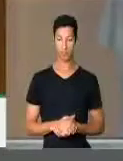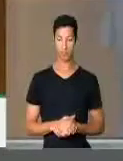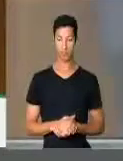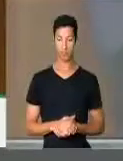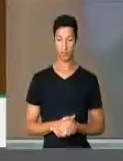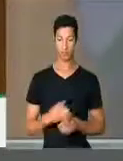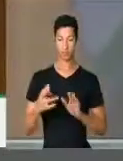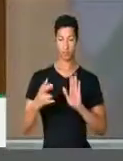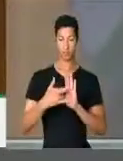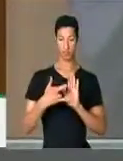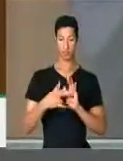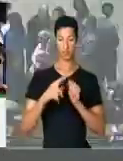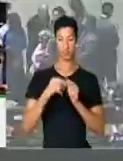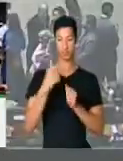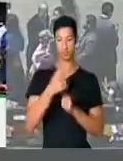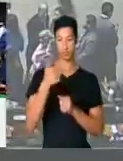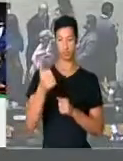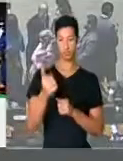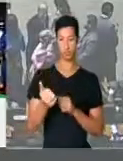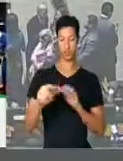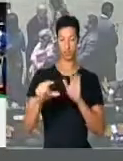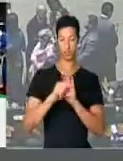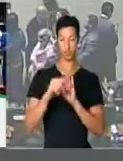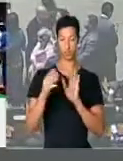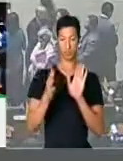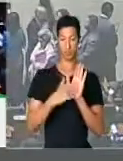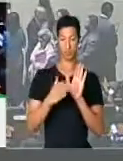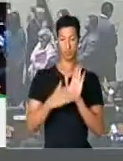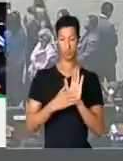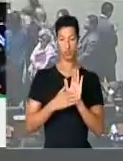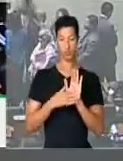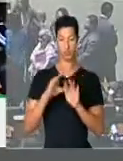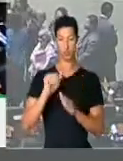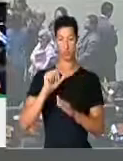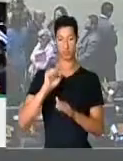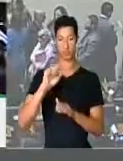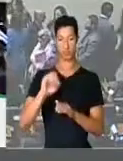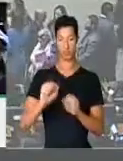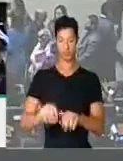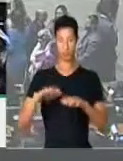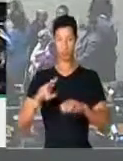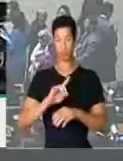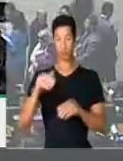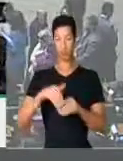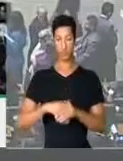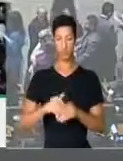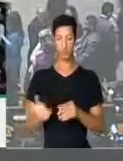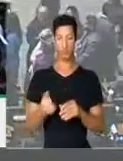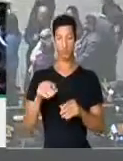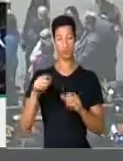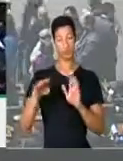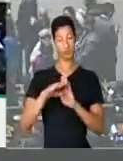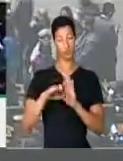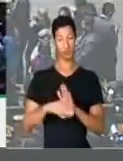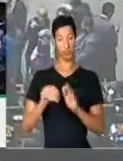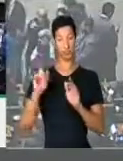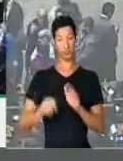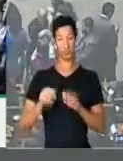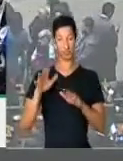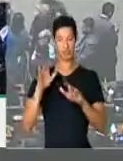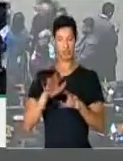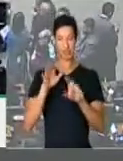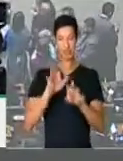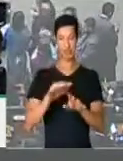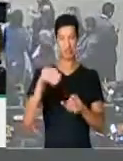presidente. O regimento, no artigo 71, inciso 1º, prevê os casos que a sessão pode ser levantada. Dentre eles é o